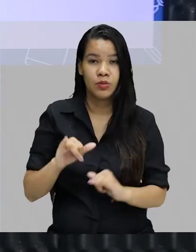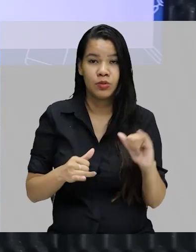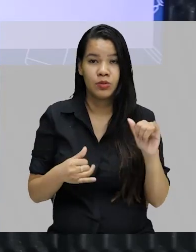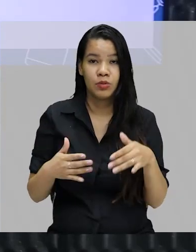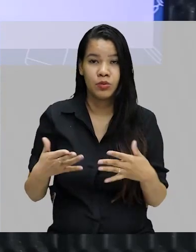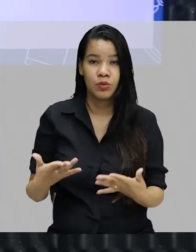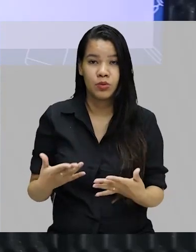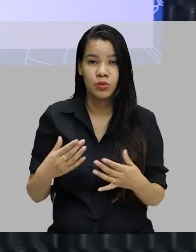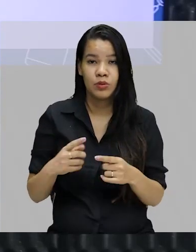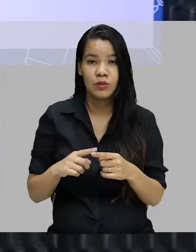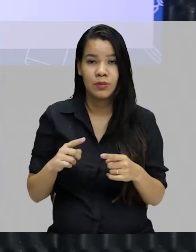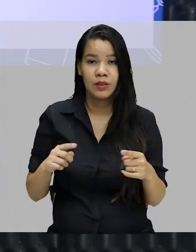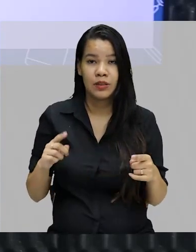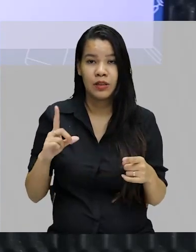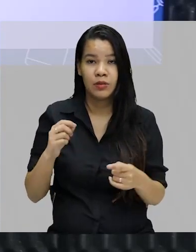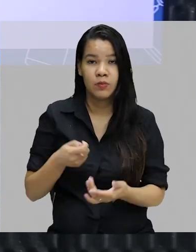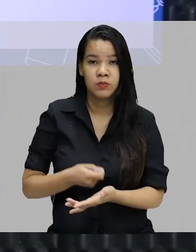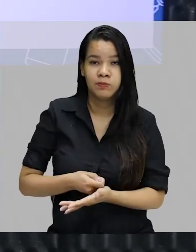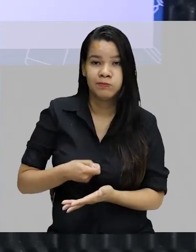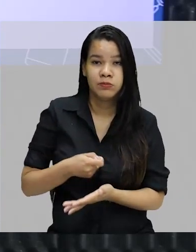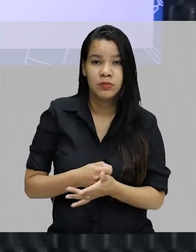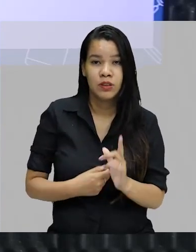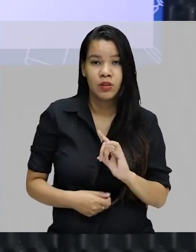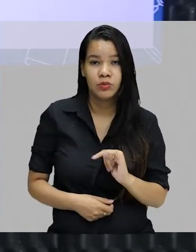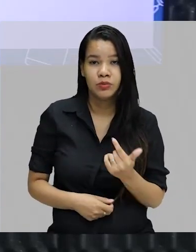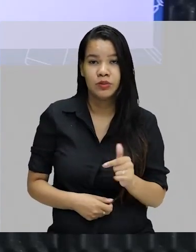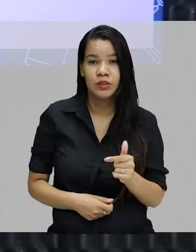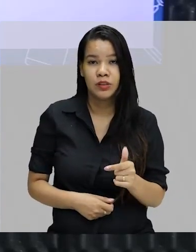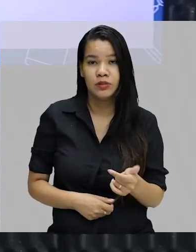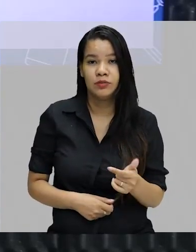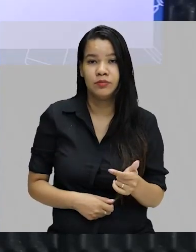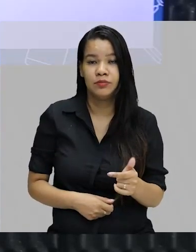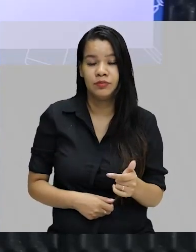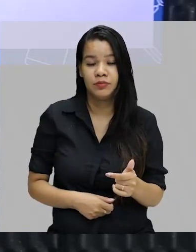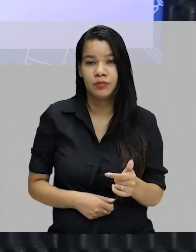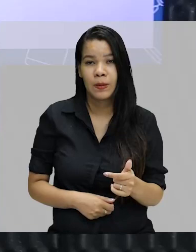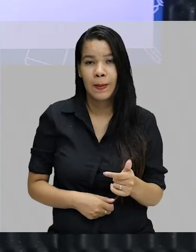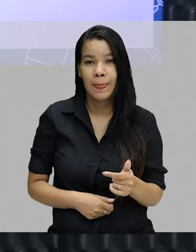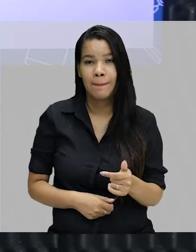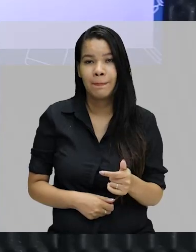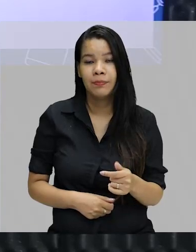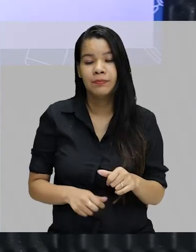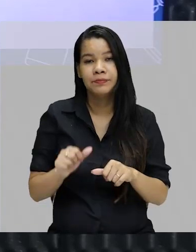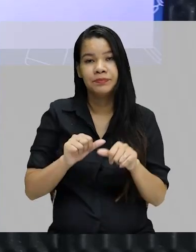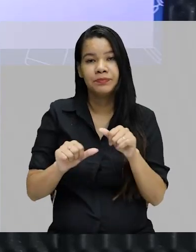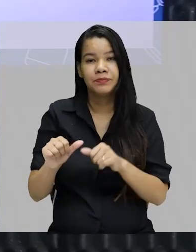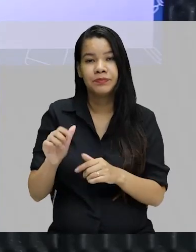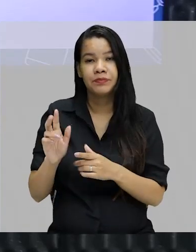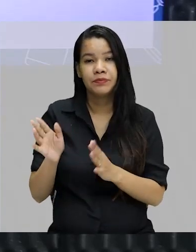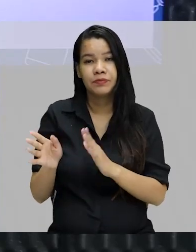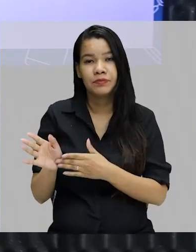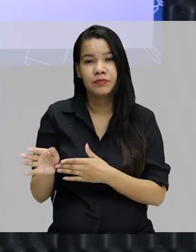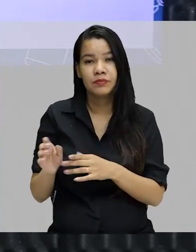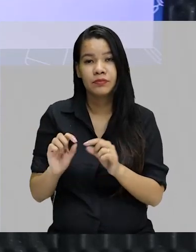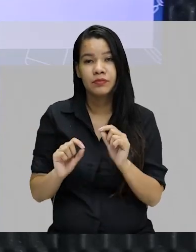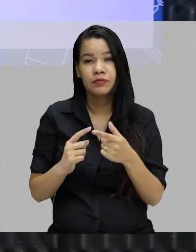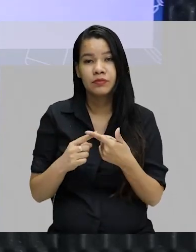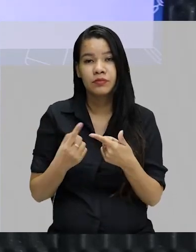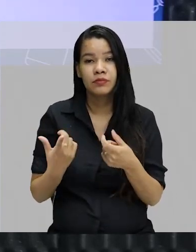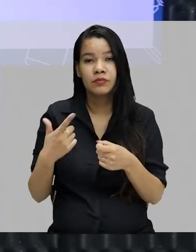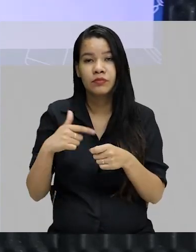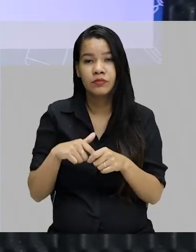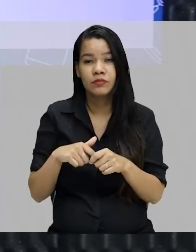não sofre uma deformação permanente, voltando à sua forma e tamanho originais quando